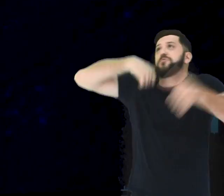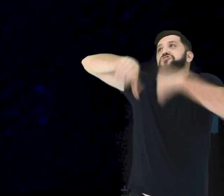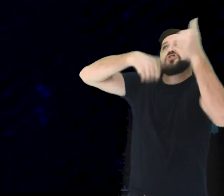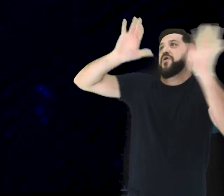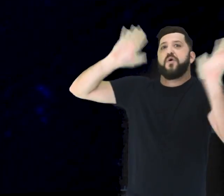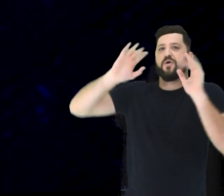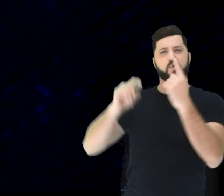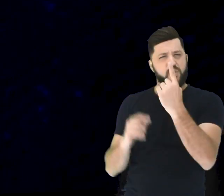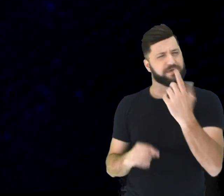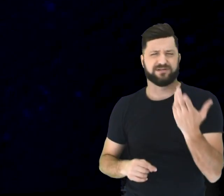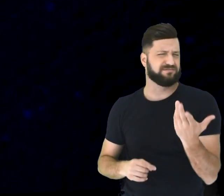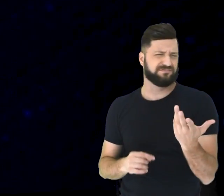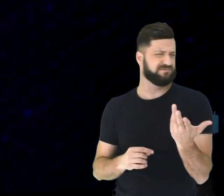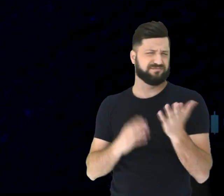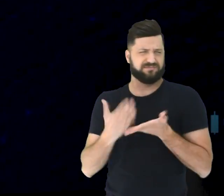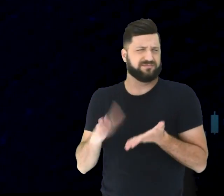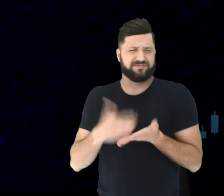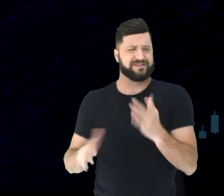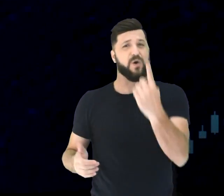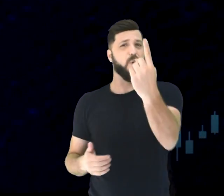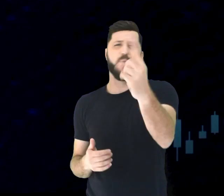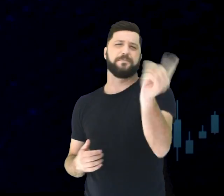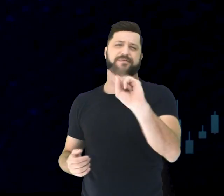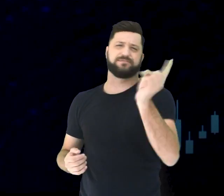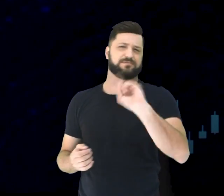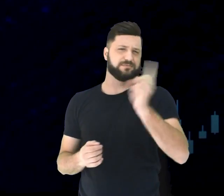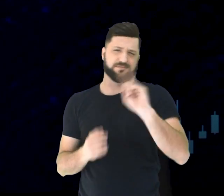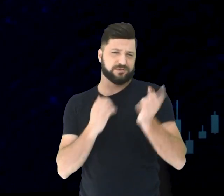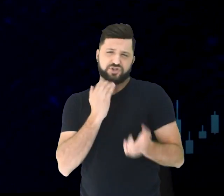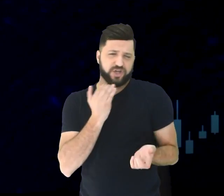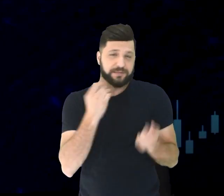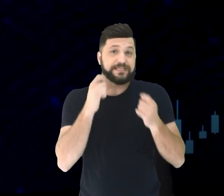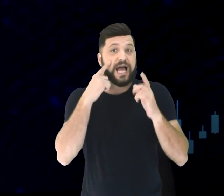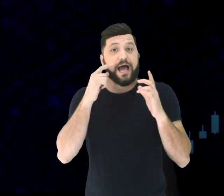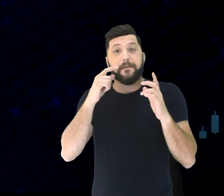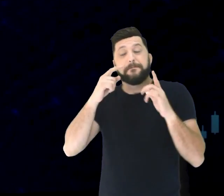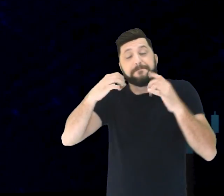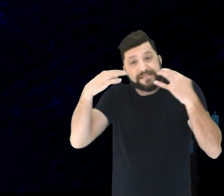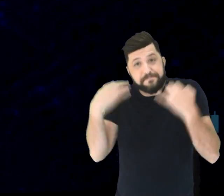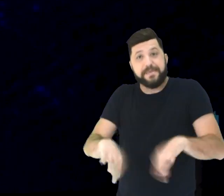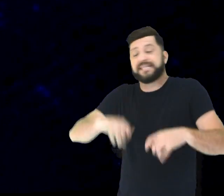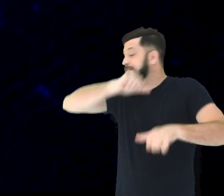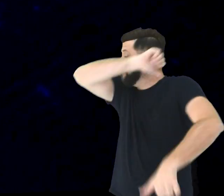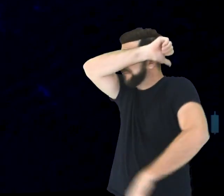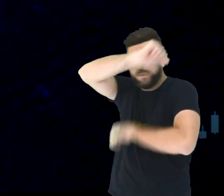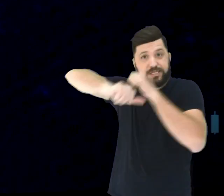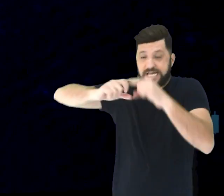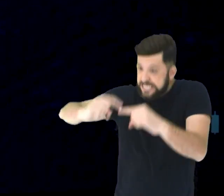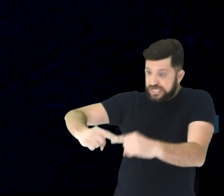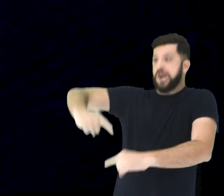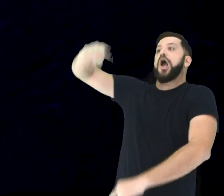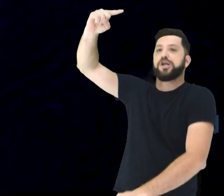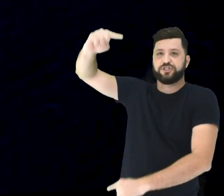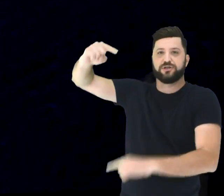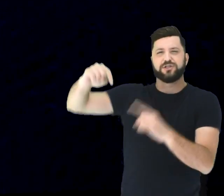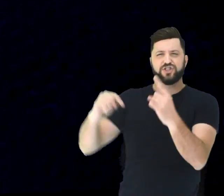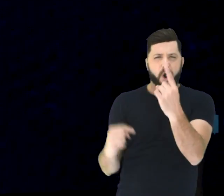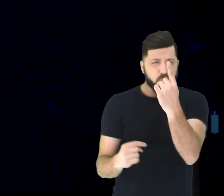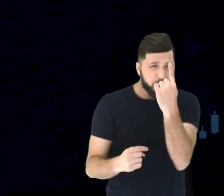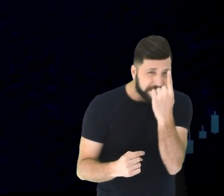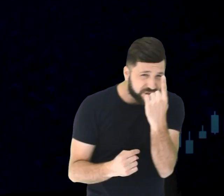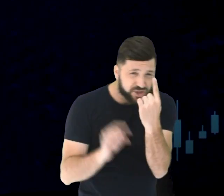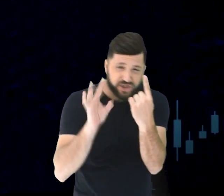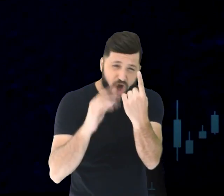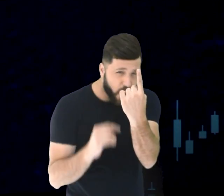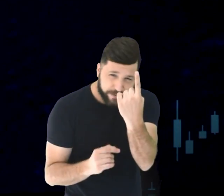que o mercado agora mercado de tendência toma cuidado com isso se você não tiver uma composição de pernas satisfatória para embasar sua